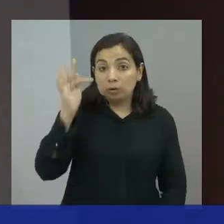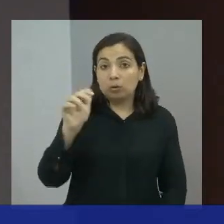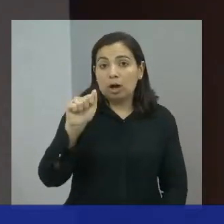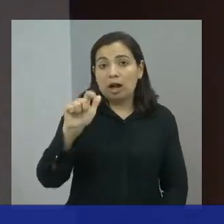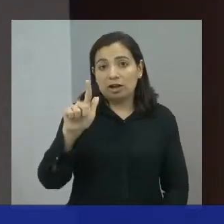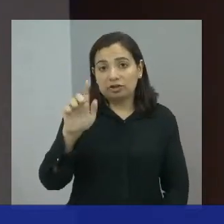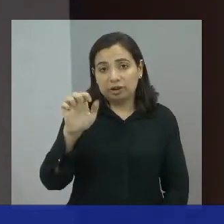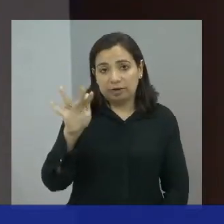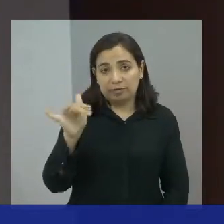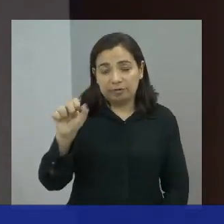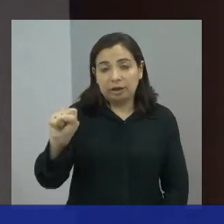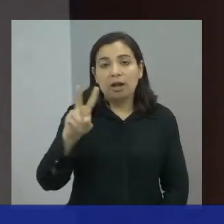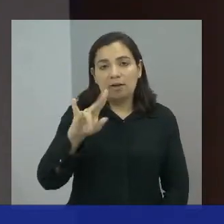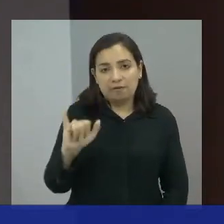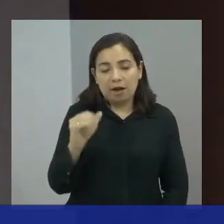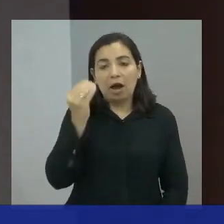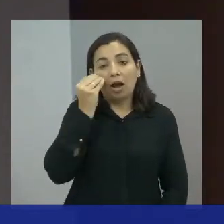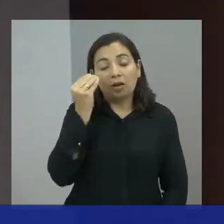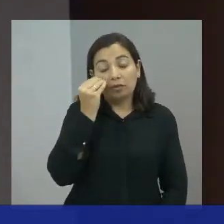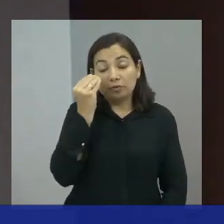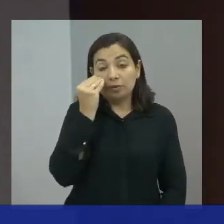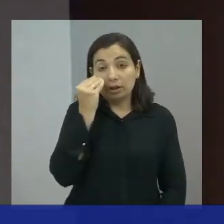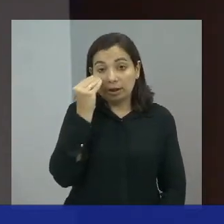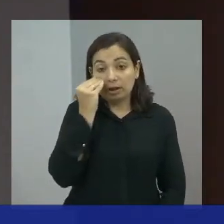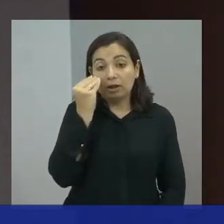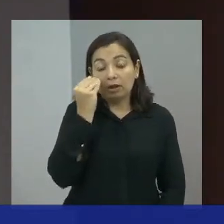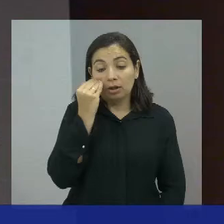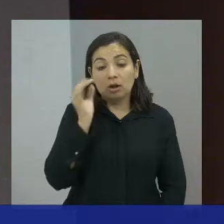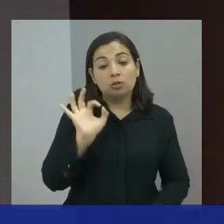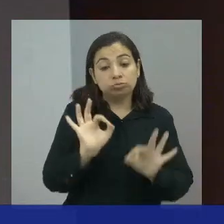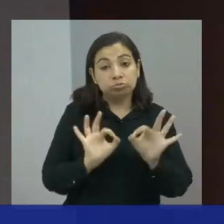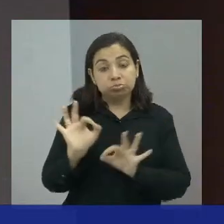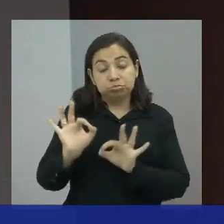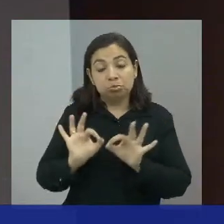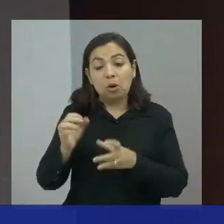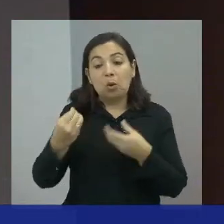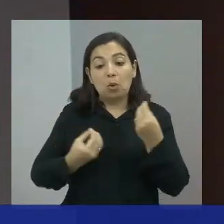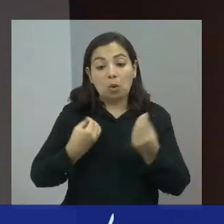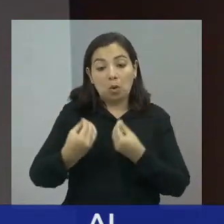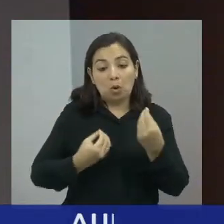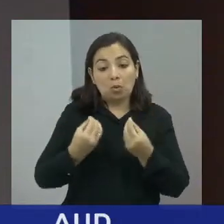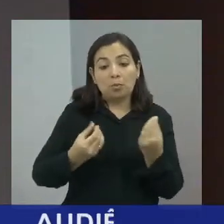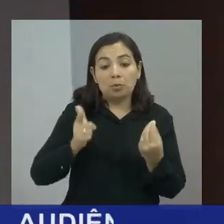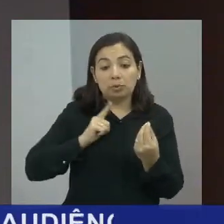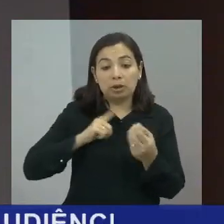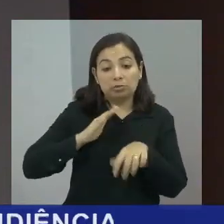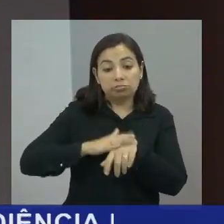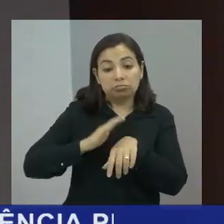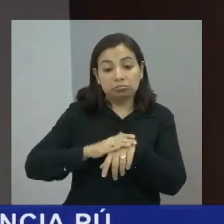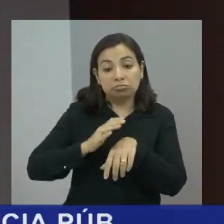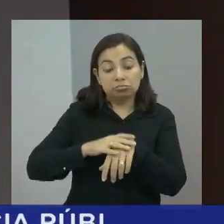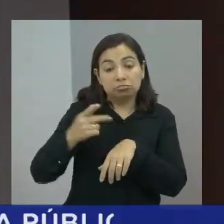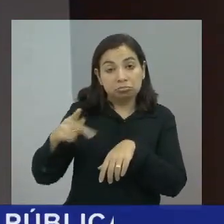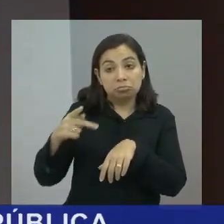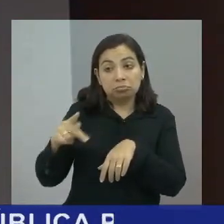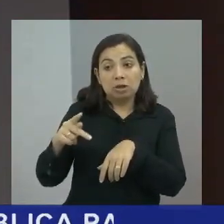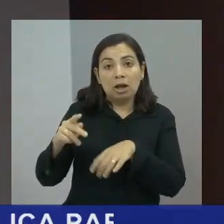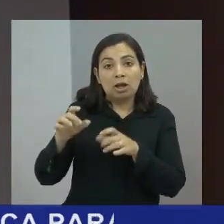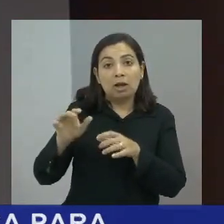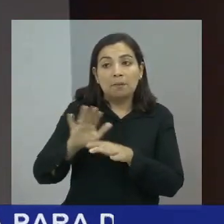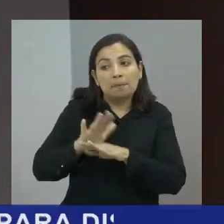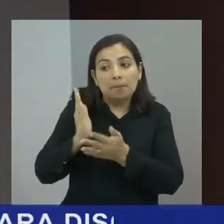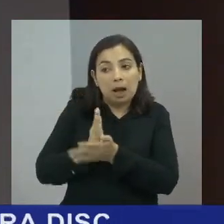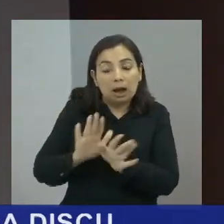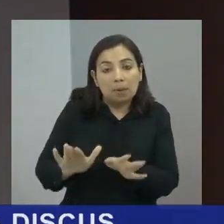vai conferir em nova diligência se ele realmente deixou de fazer aquela prática. Se a